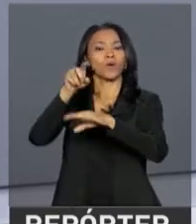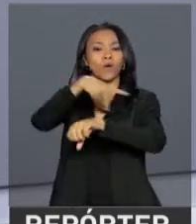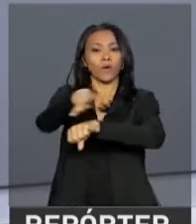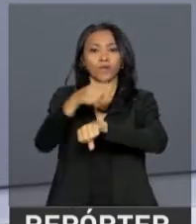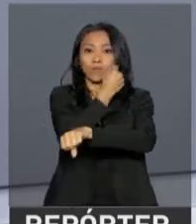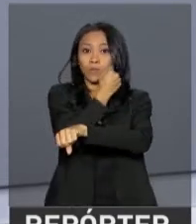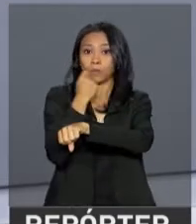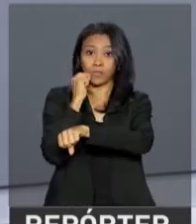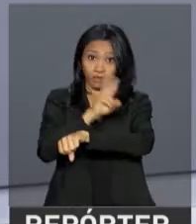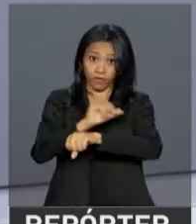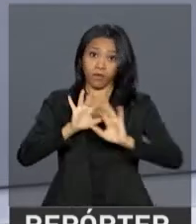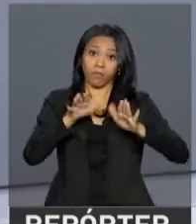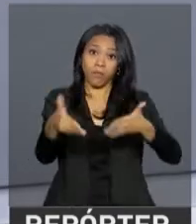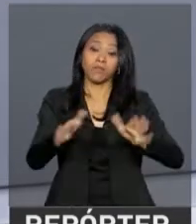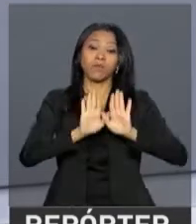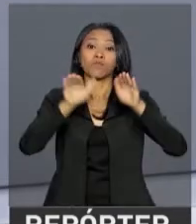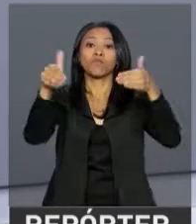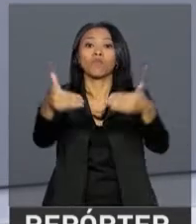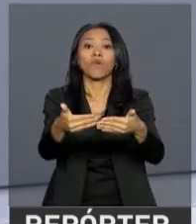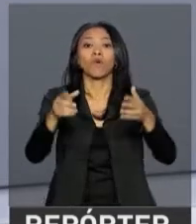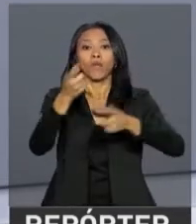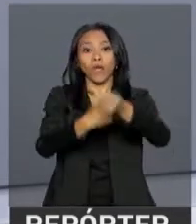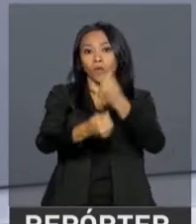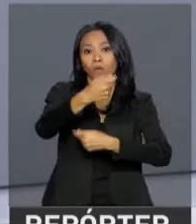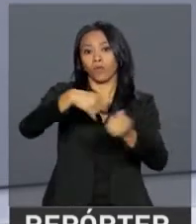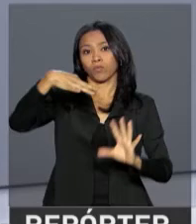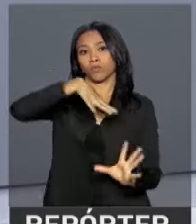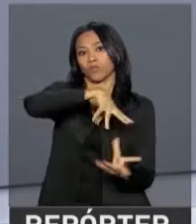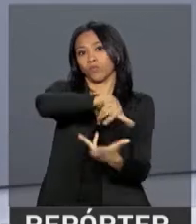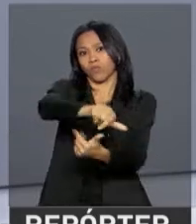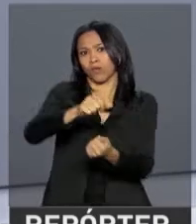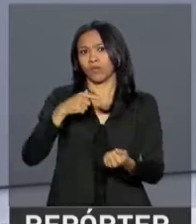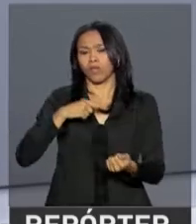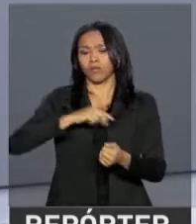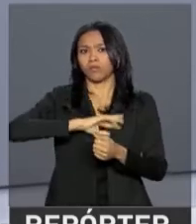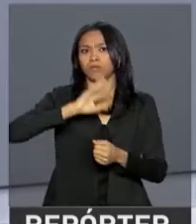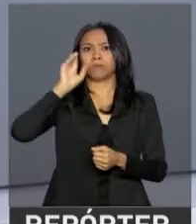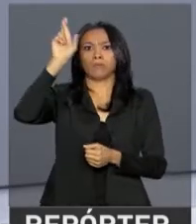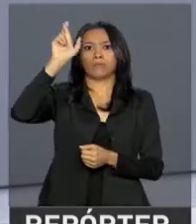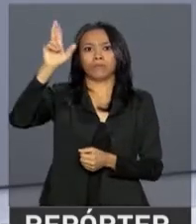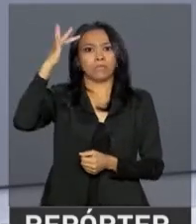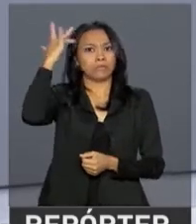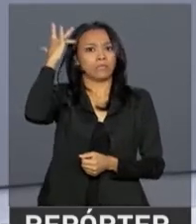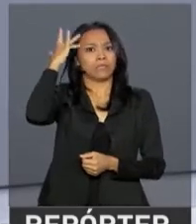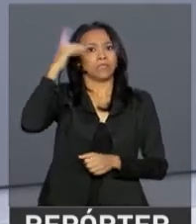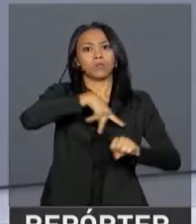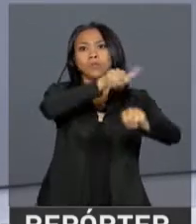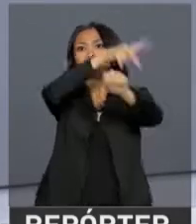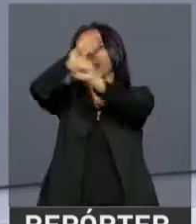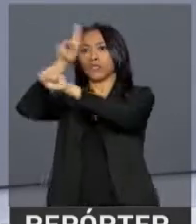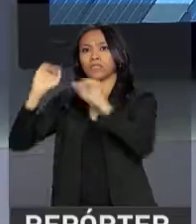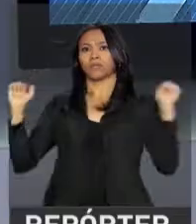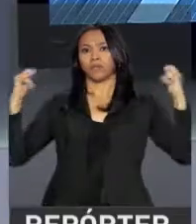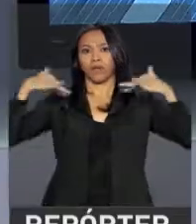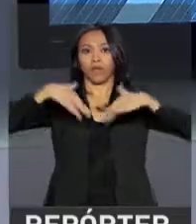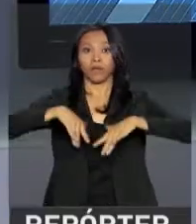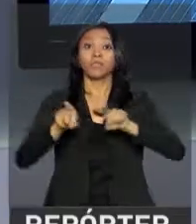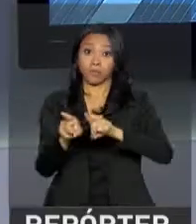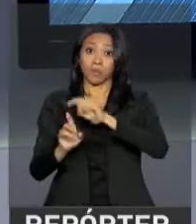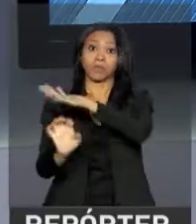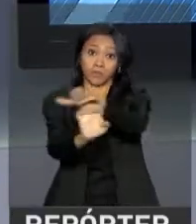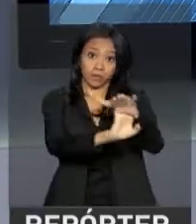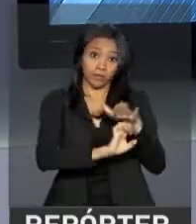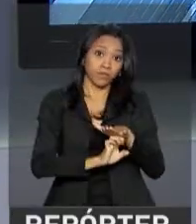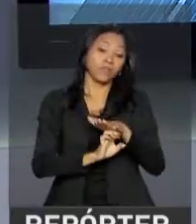fórum mundial econômico de davos o encontro reúne as principais lideranças do mundo político empresarial depois de